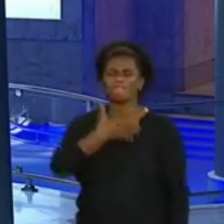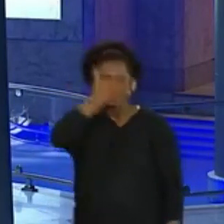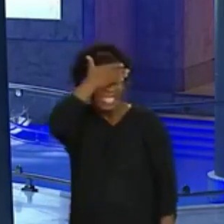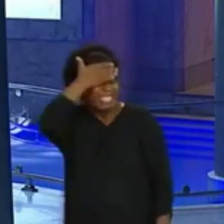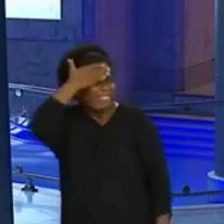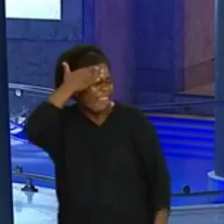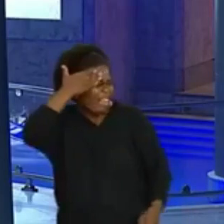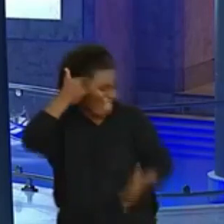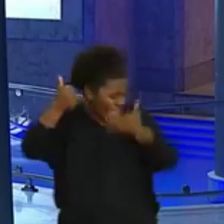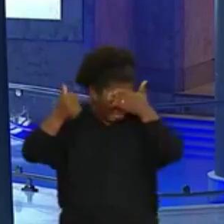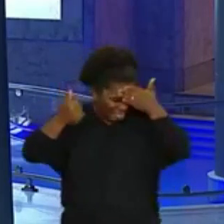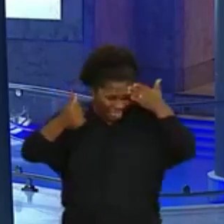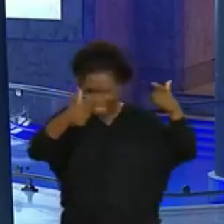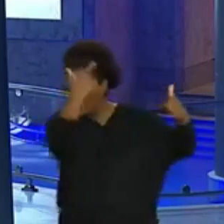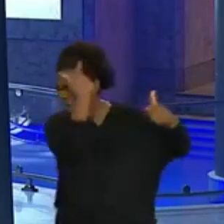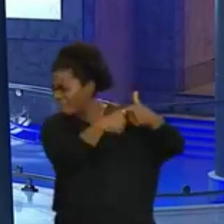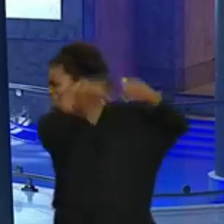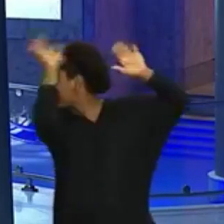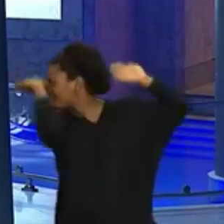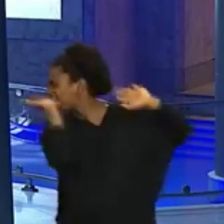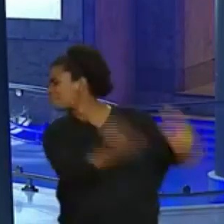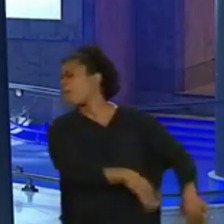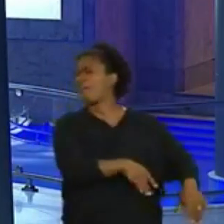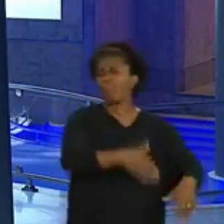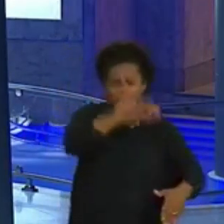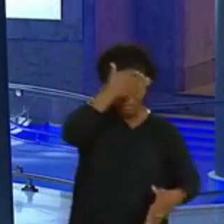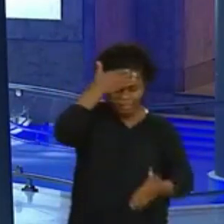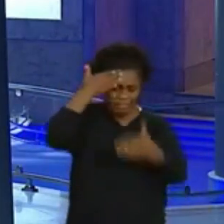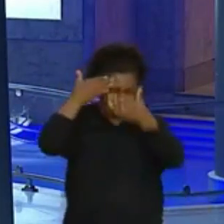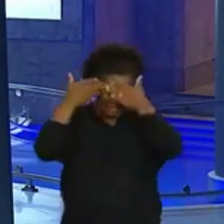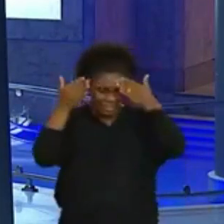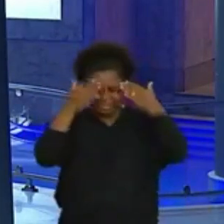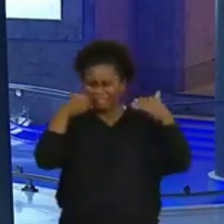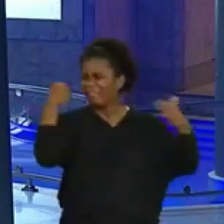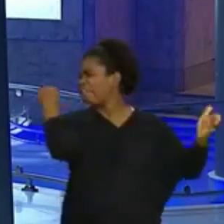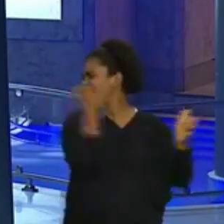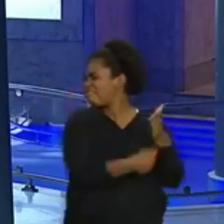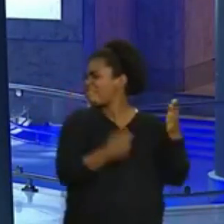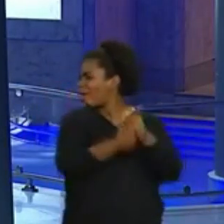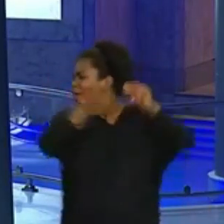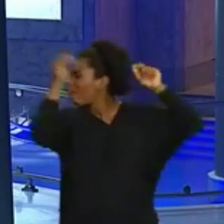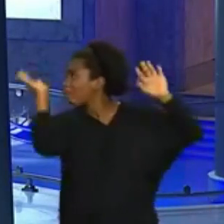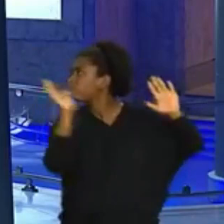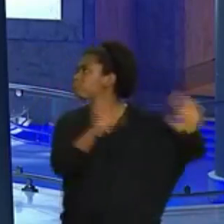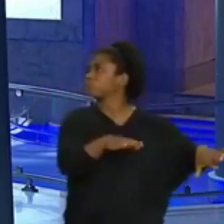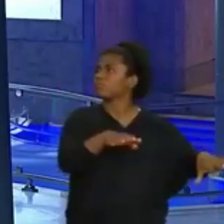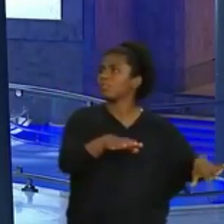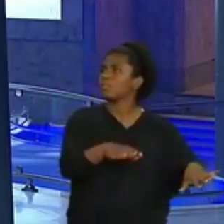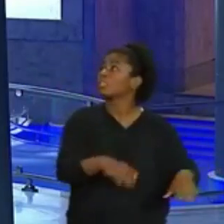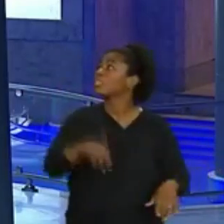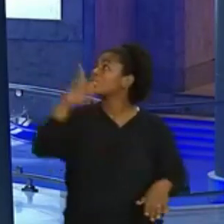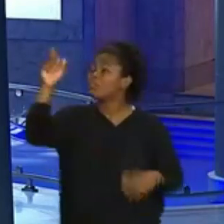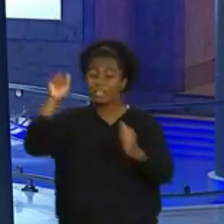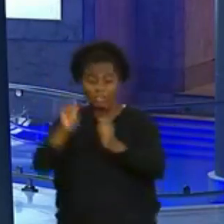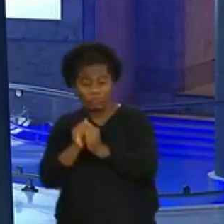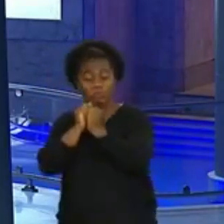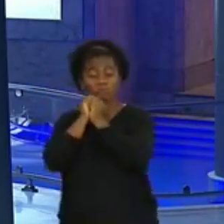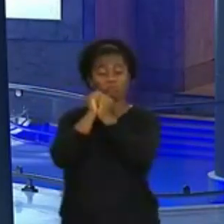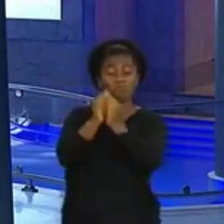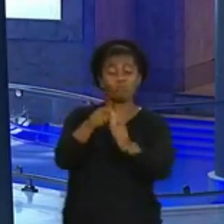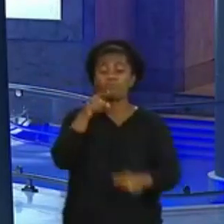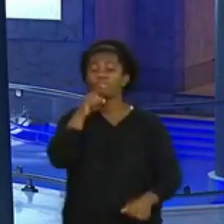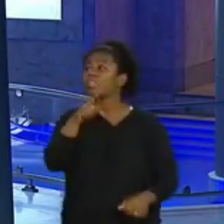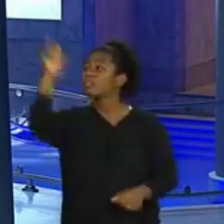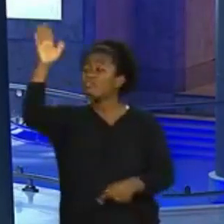Esqueça dos seus problemas aqui embaixo. Esqueça das suas lutas. Ele vai sair daqui contigo. E Ele vai